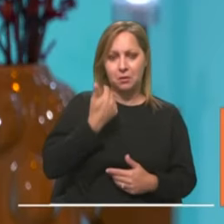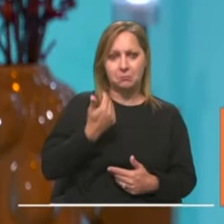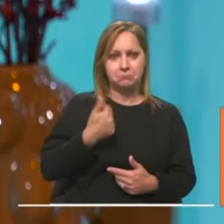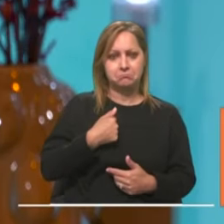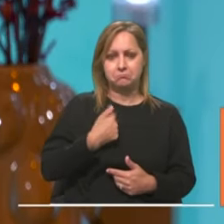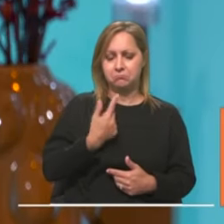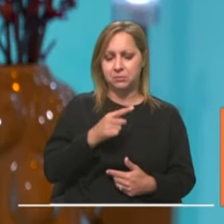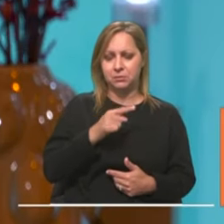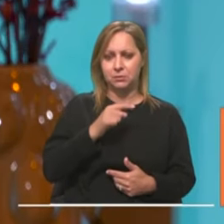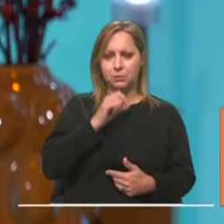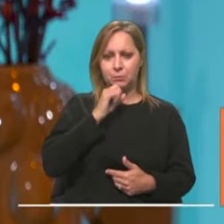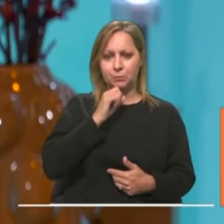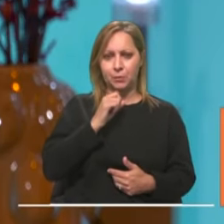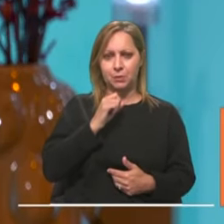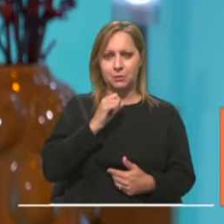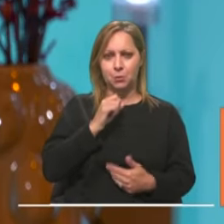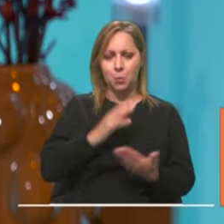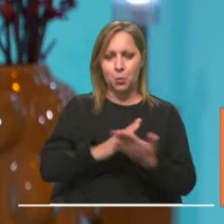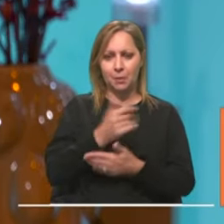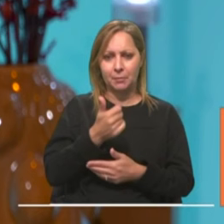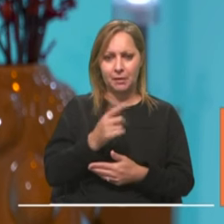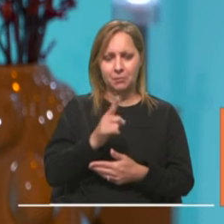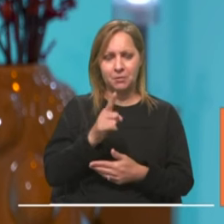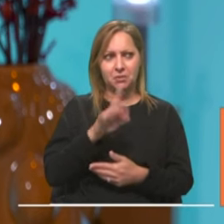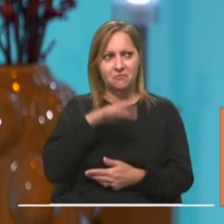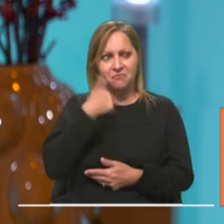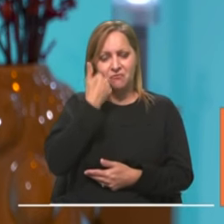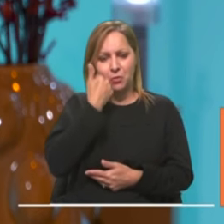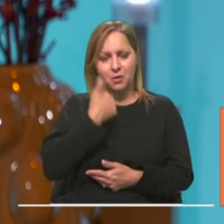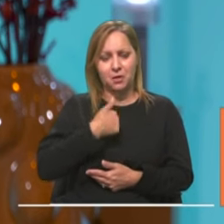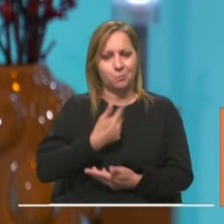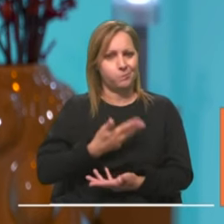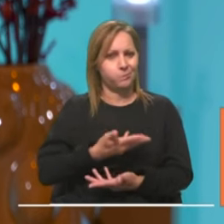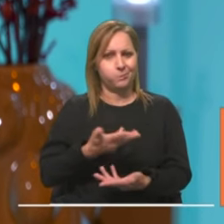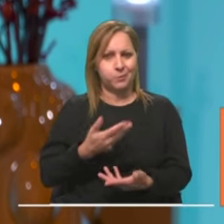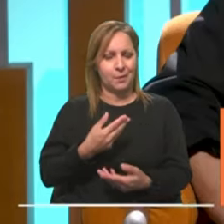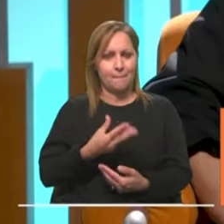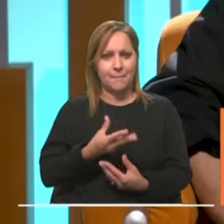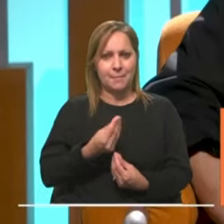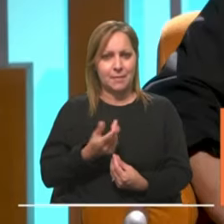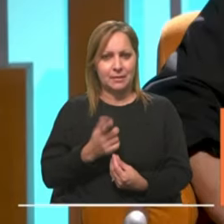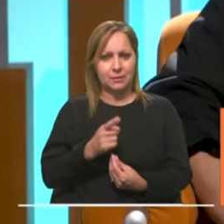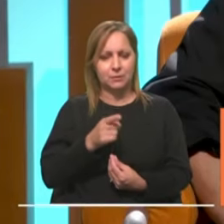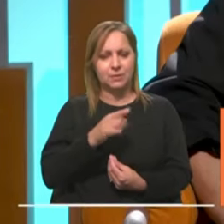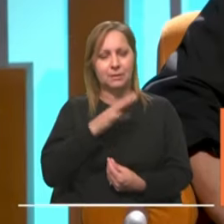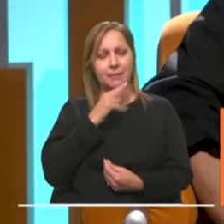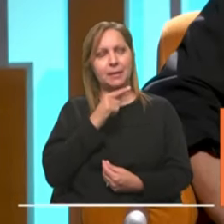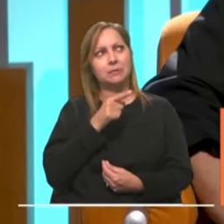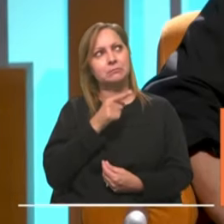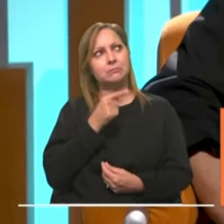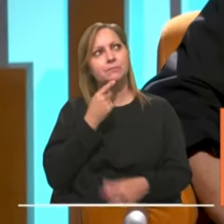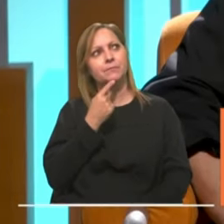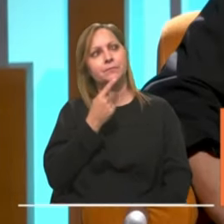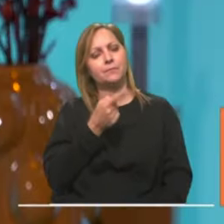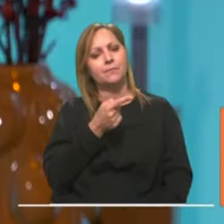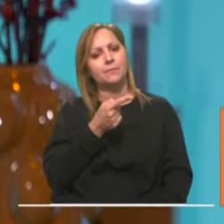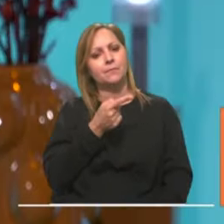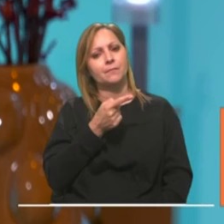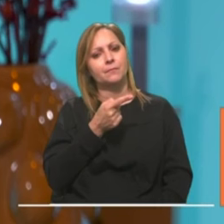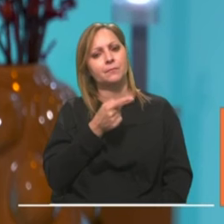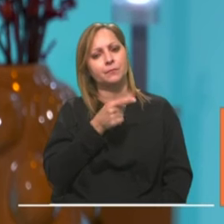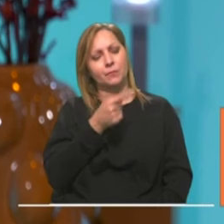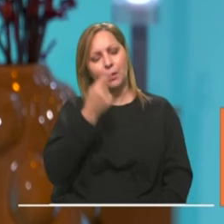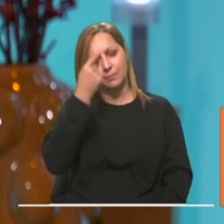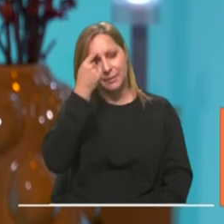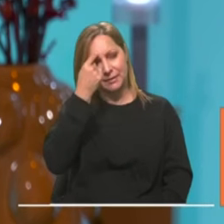bem, eu não vou fazer nada que me vá envergonhar, portanto, eu não tenho esse receio. Fazer a minha mãe logo muito prontamente vira-se para mim e diz-me: oh, filha, tu